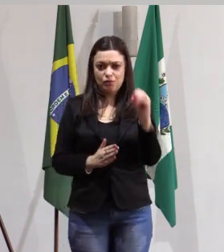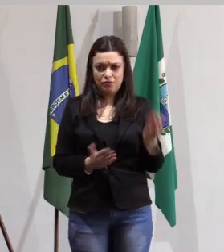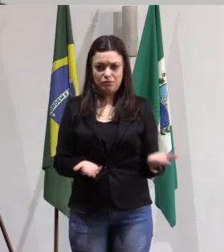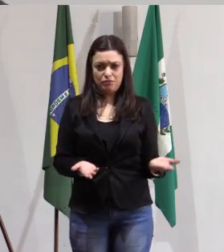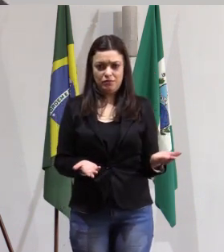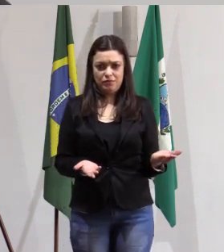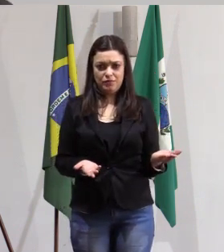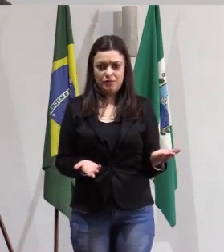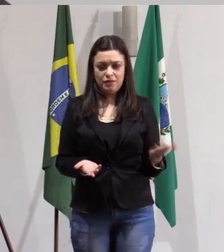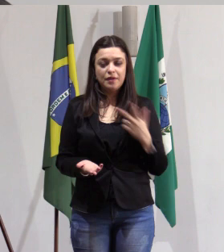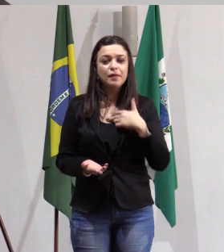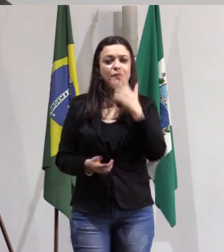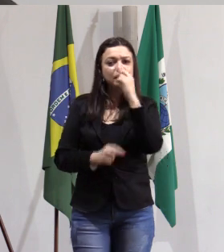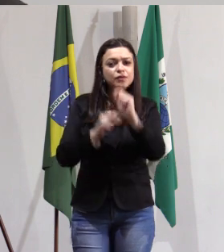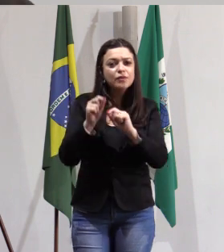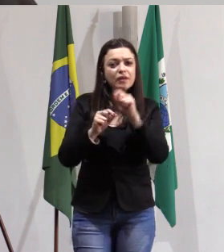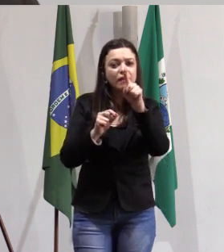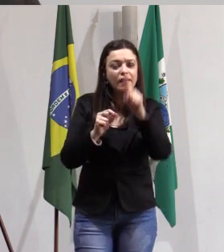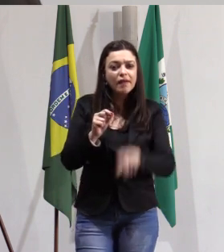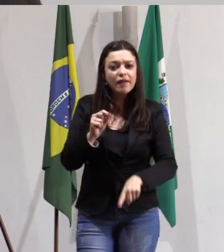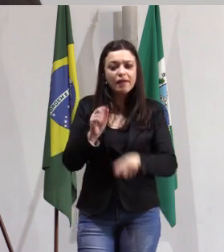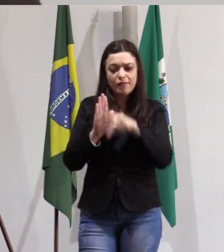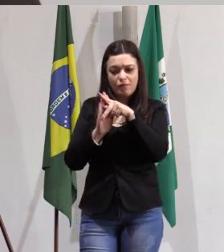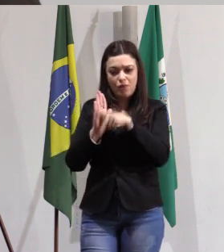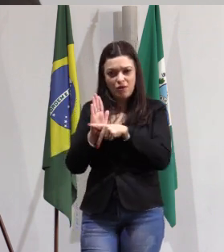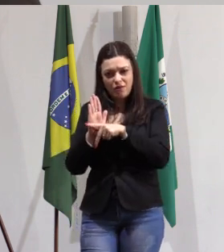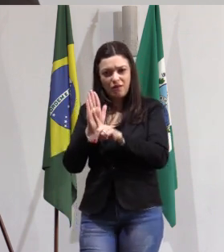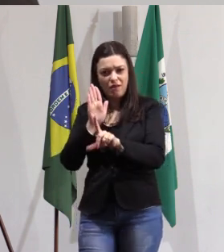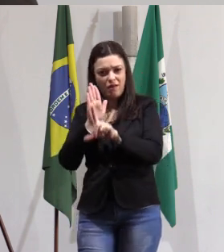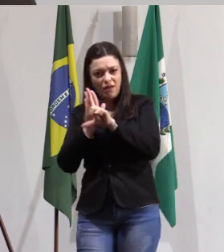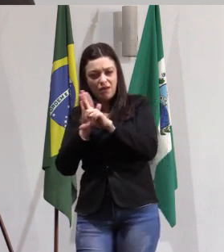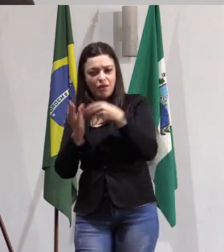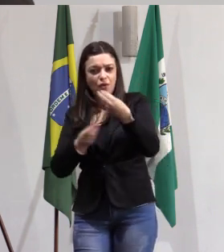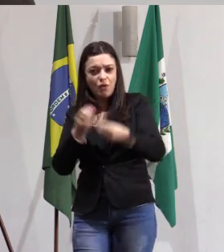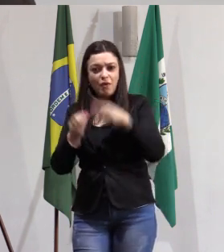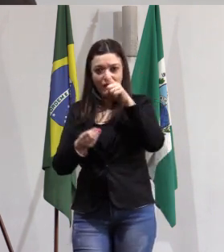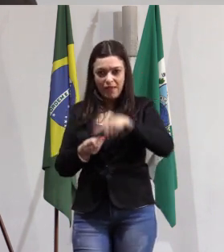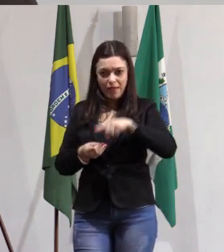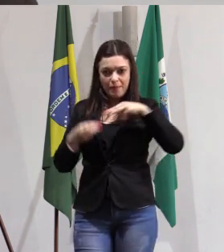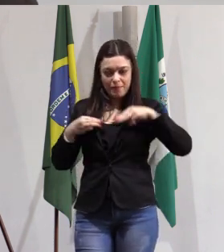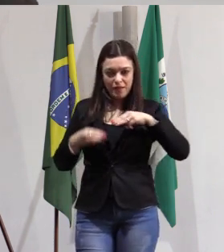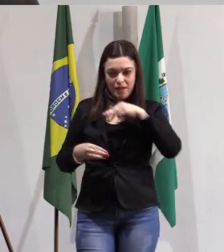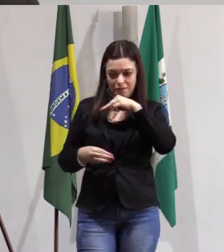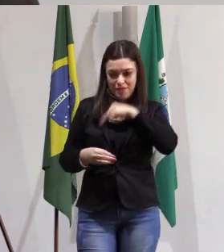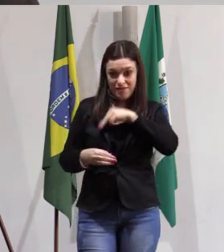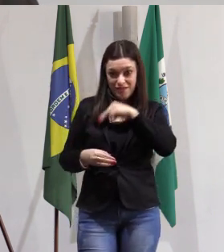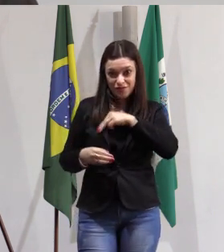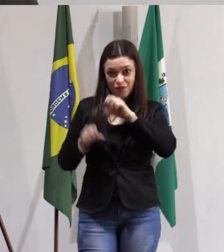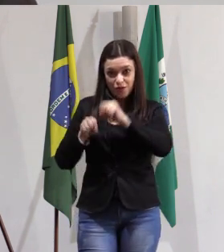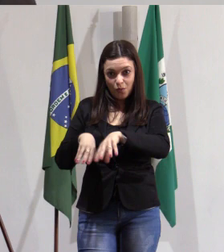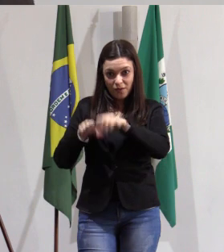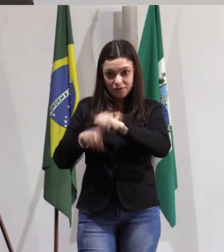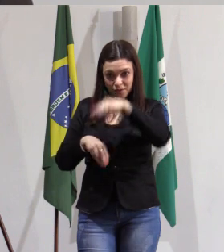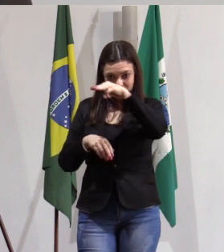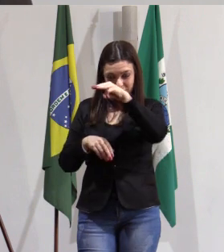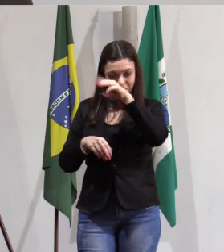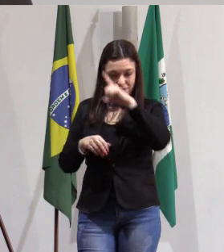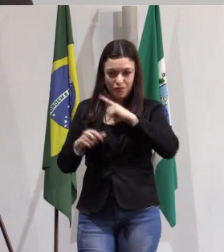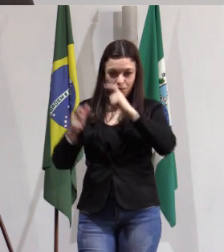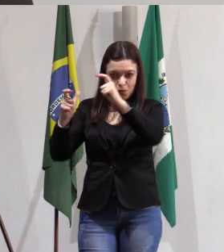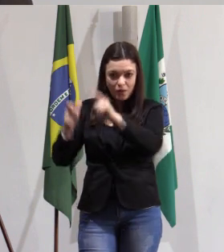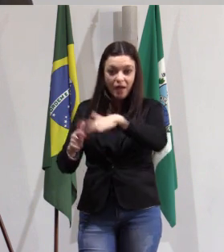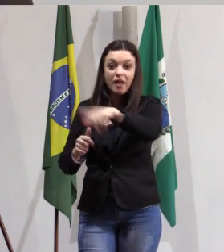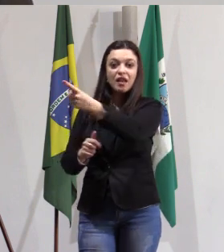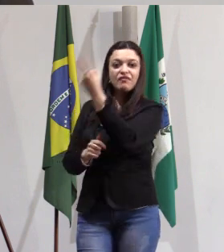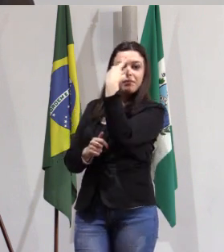ato, o que é uma portaria, do ministro da Educação que vai dizer como é que vai ser a governança das universidades, quando o artigo 207,